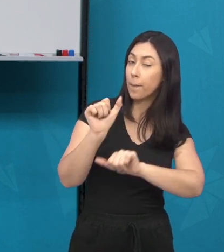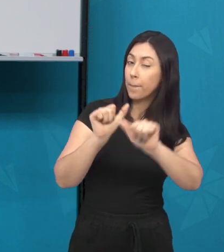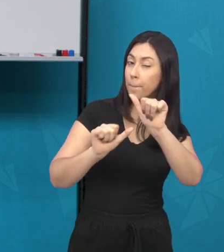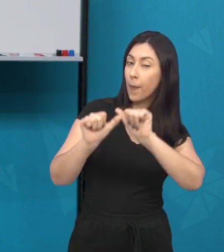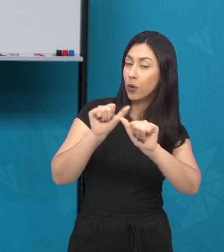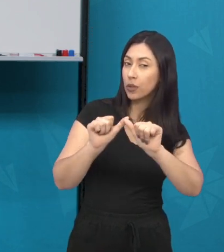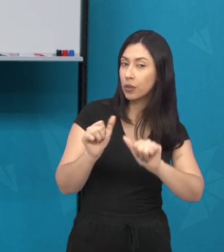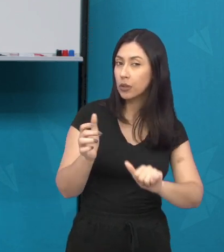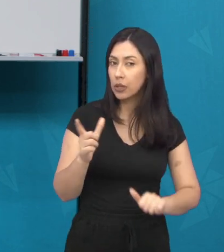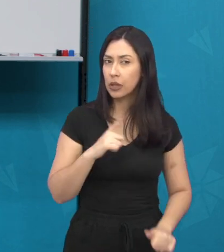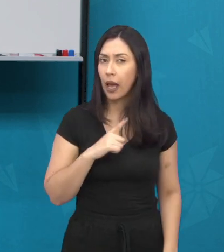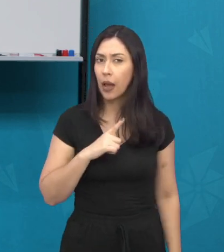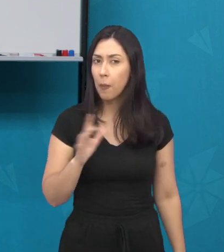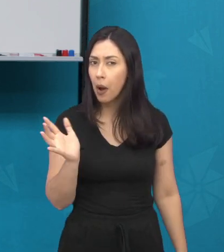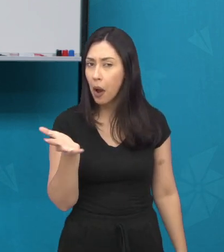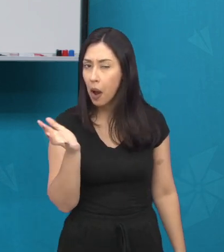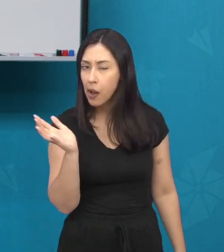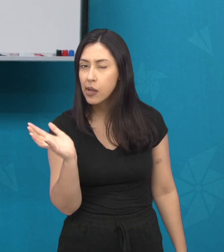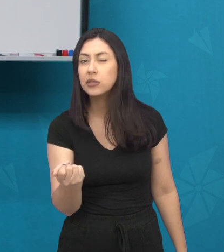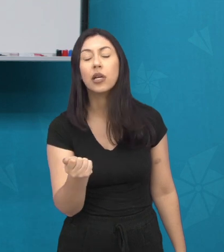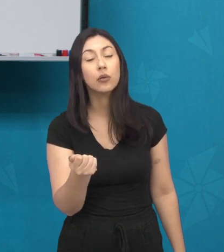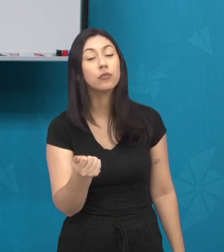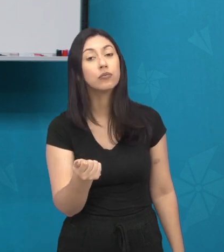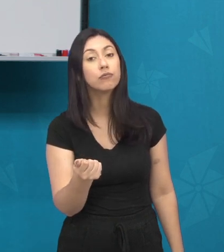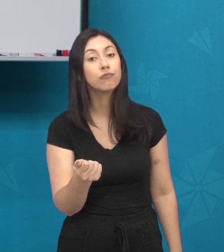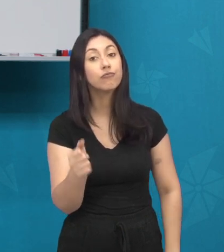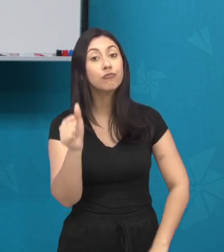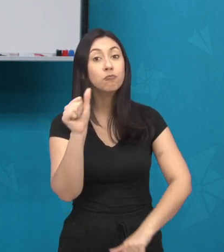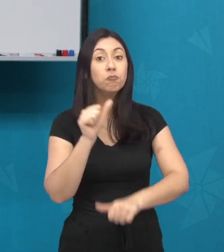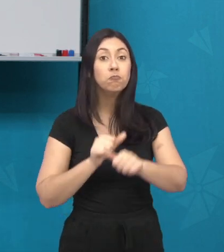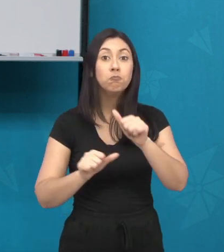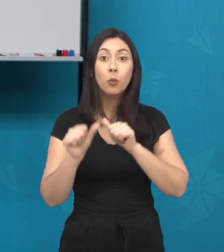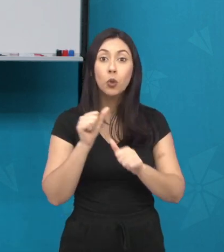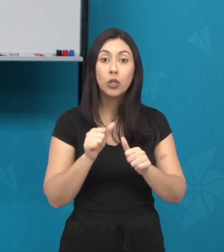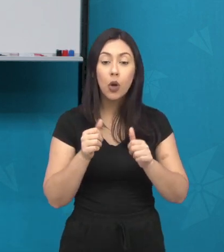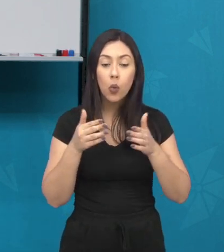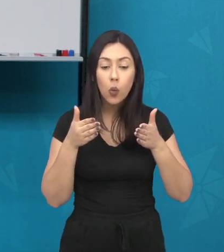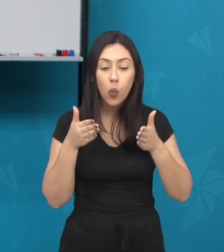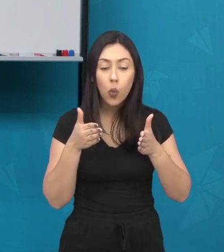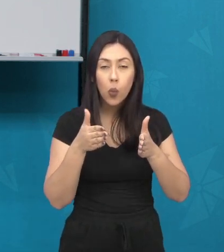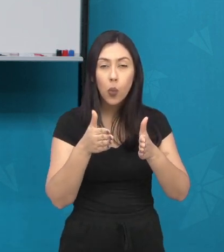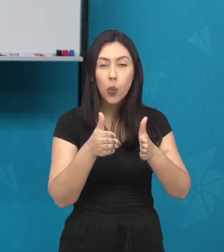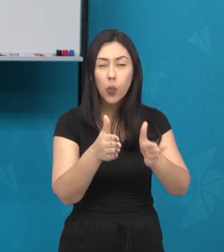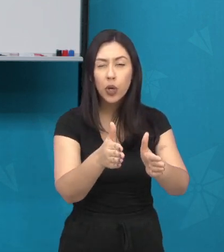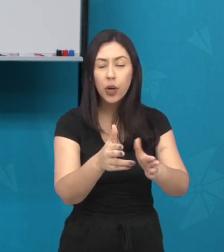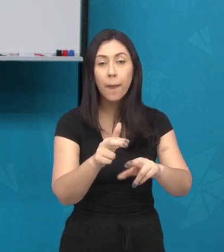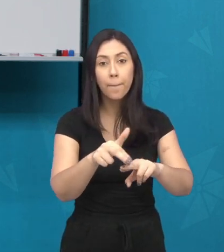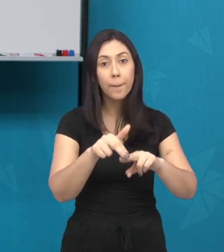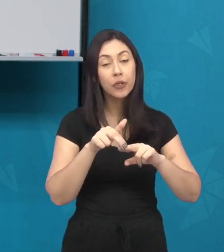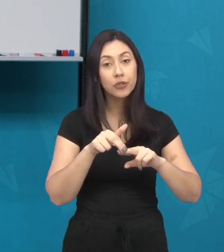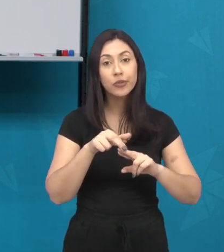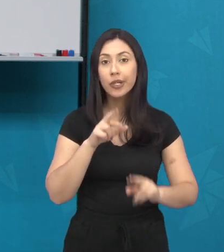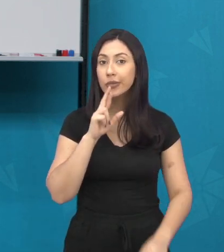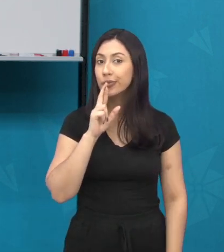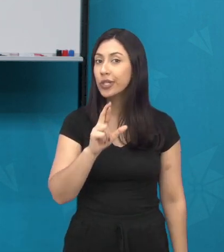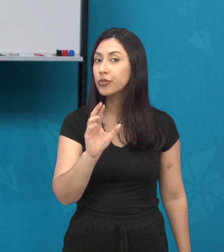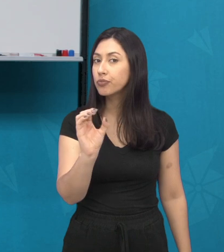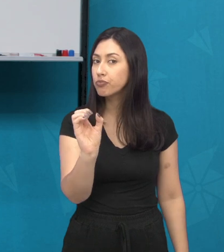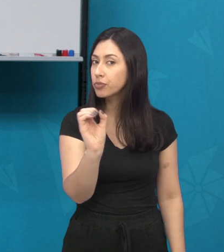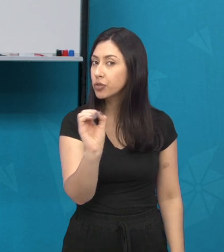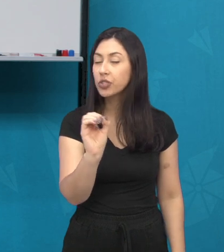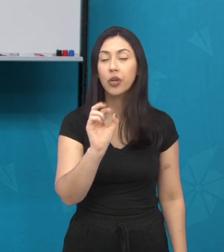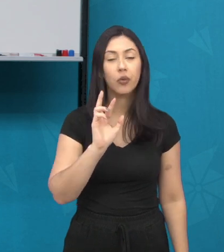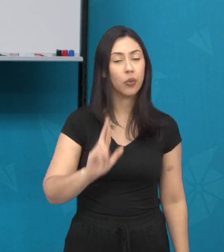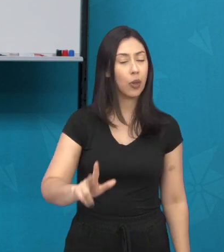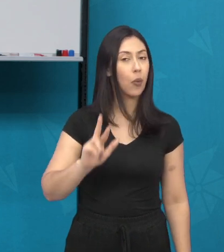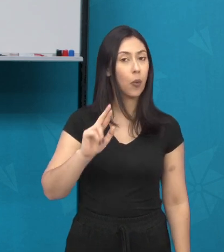atuando eu tenho uma força que altera a direção da minha resultante então a resultante não é nula no movimento circular no